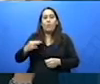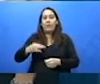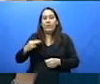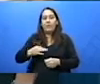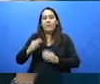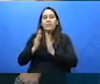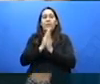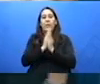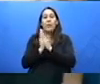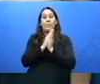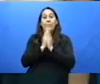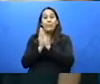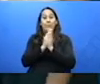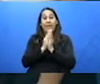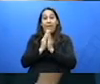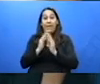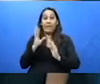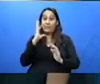roupinhas